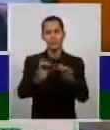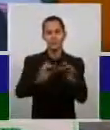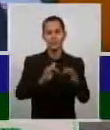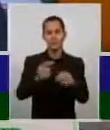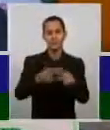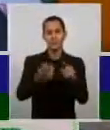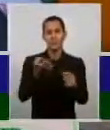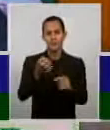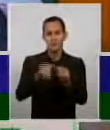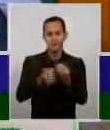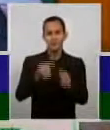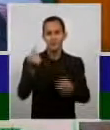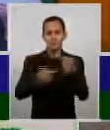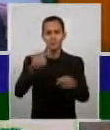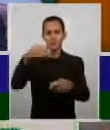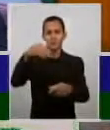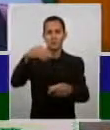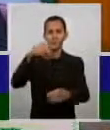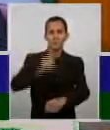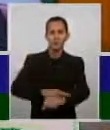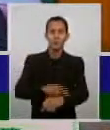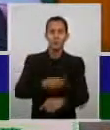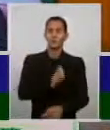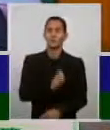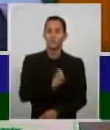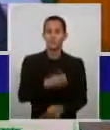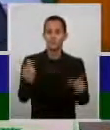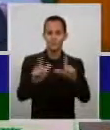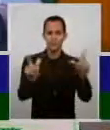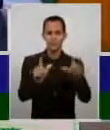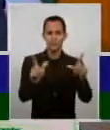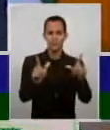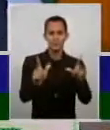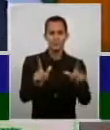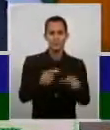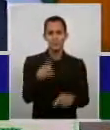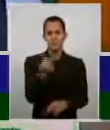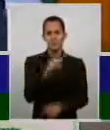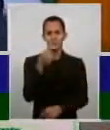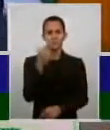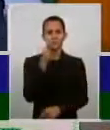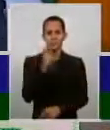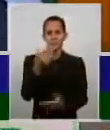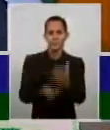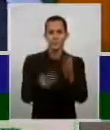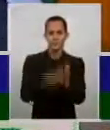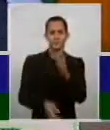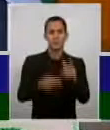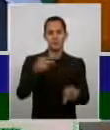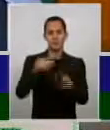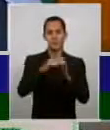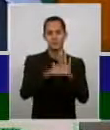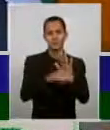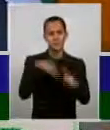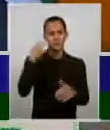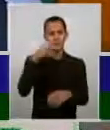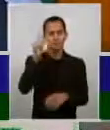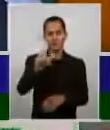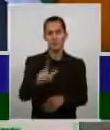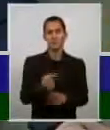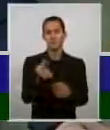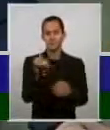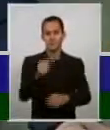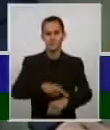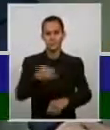Eu gostaria de apreciar dentro do horário da transmissão da TV, para que a gente não prejudicasse a nossa pauta. Vereador Leles Lima, um